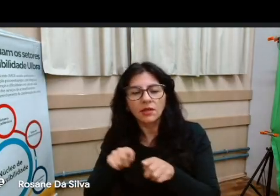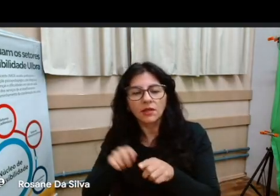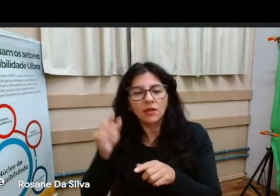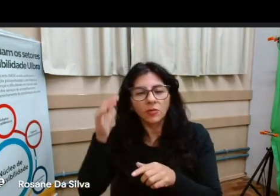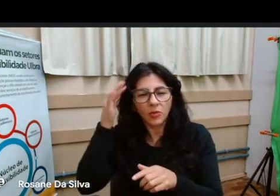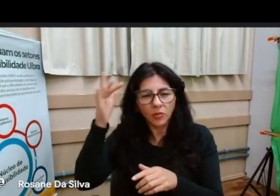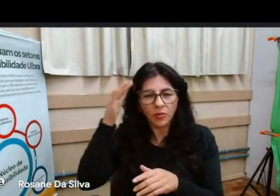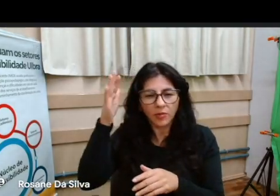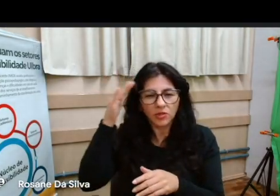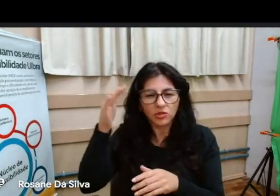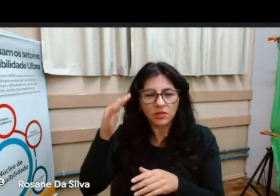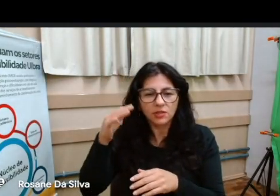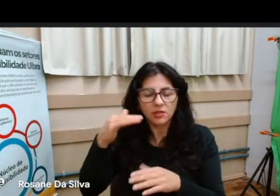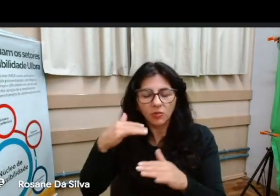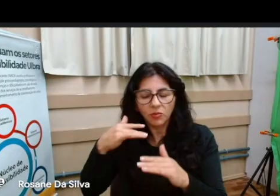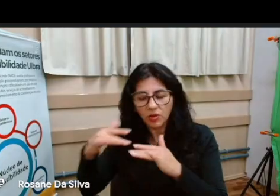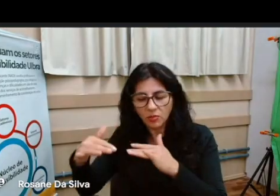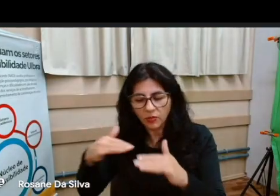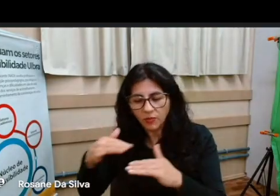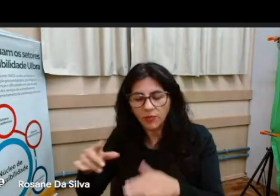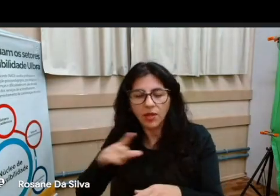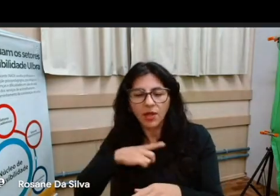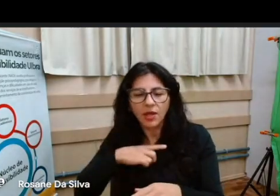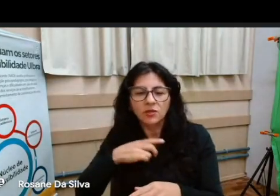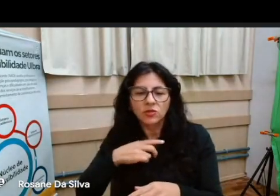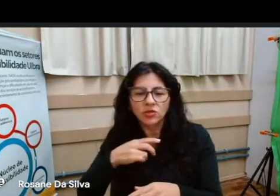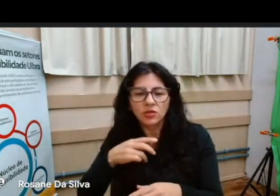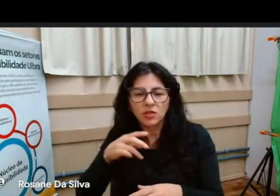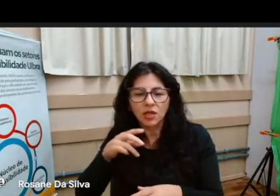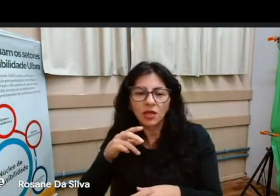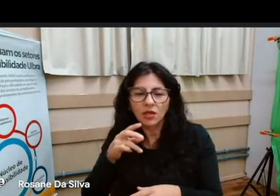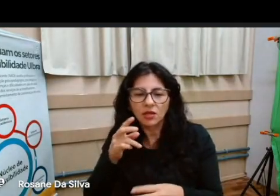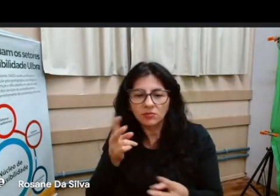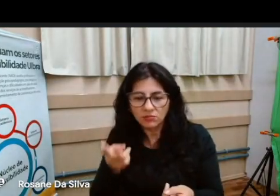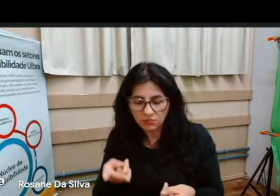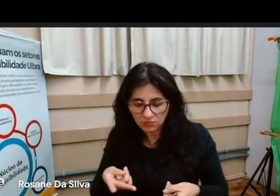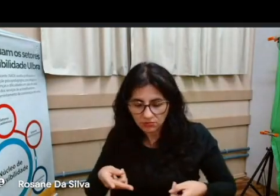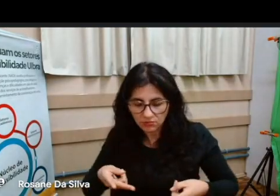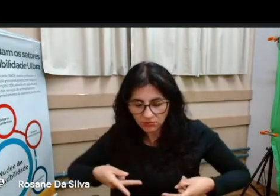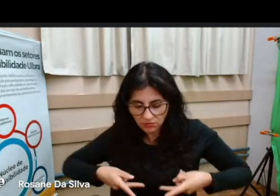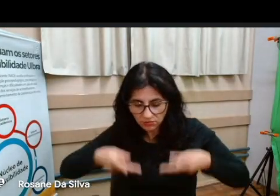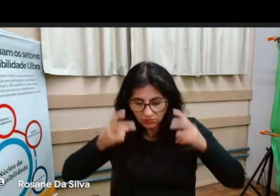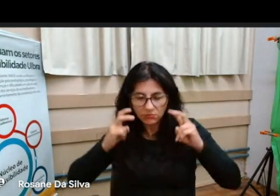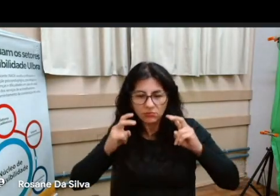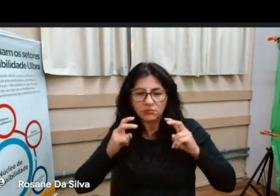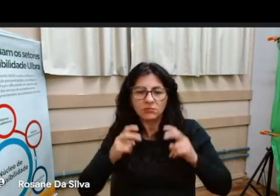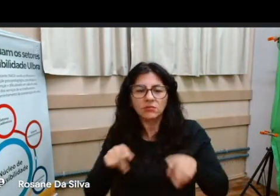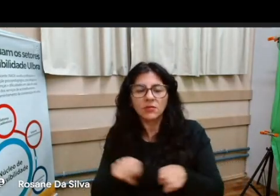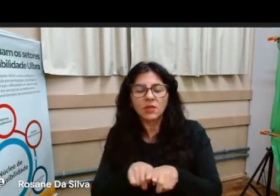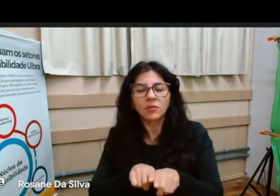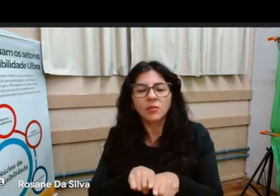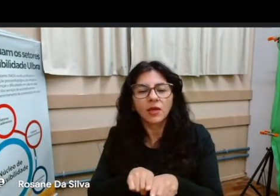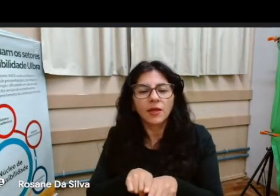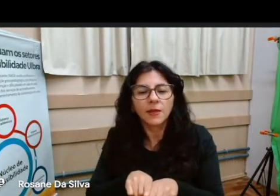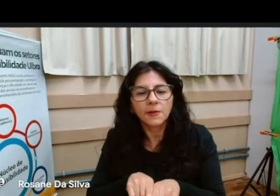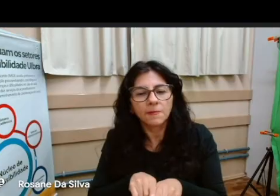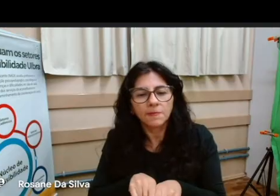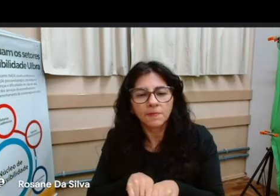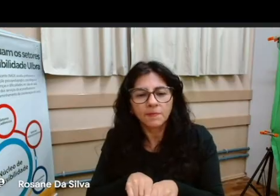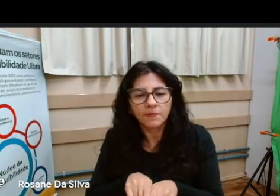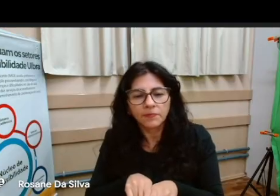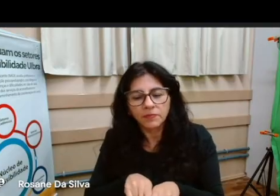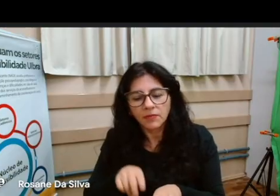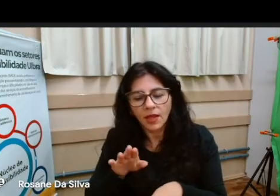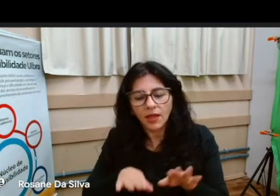imaginação pelo movimento eh de ter o autoconhecimento e muitas vezes até isso que eu acho que se falou aqui